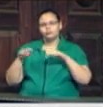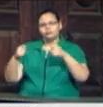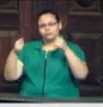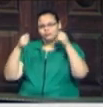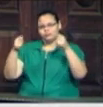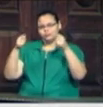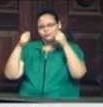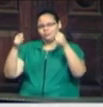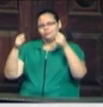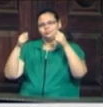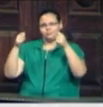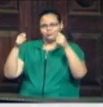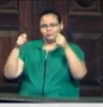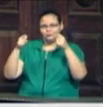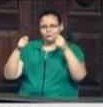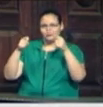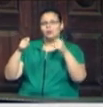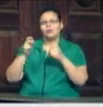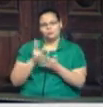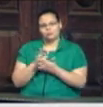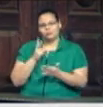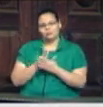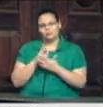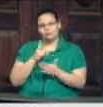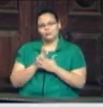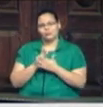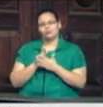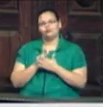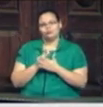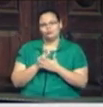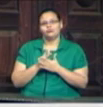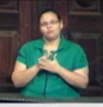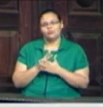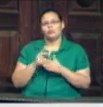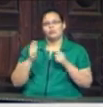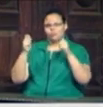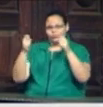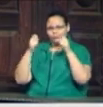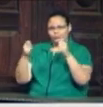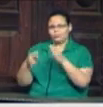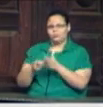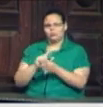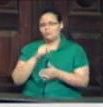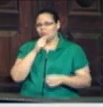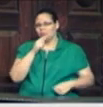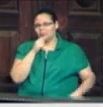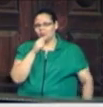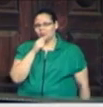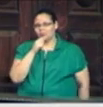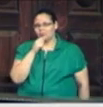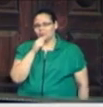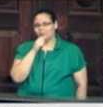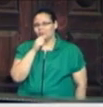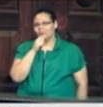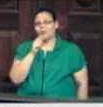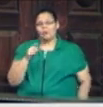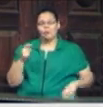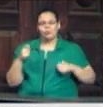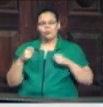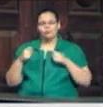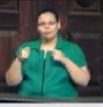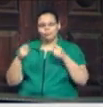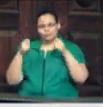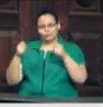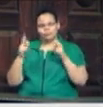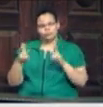unitários. E mesmo nos movimentos anteriores, sem o impacto do movimento